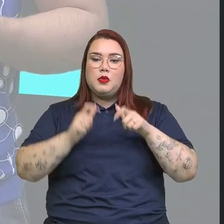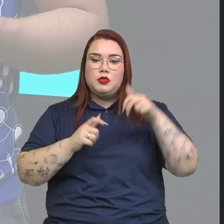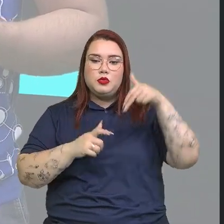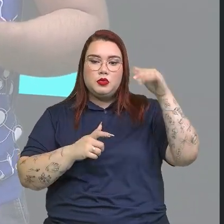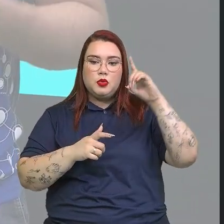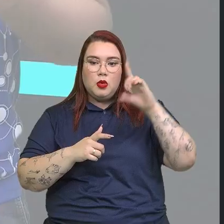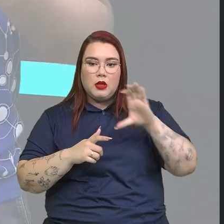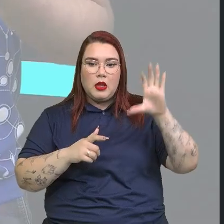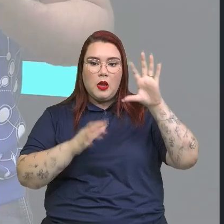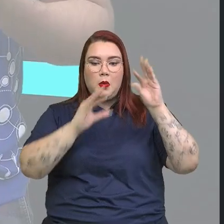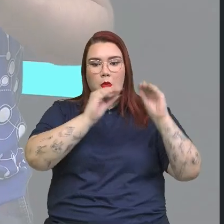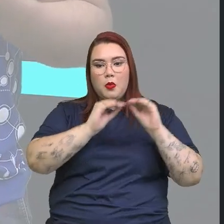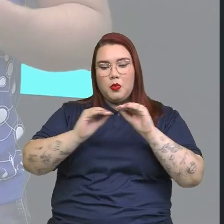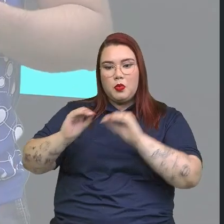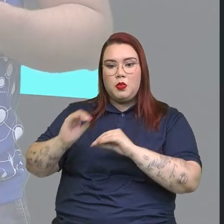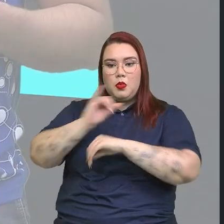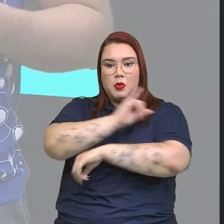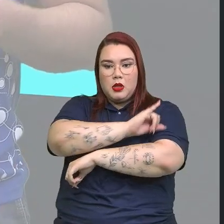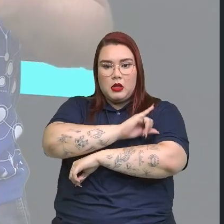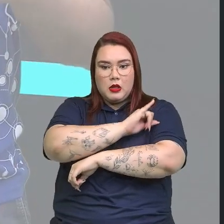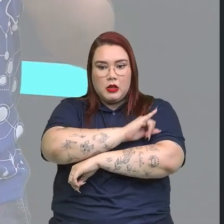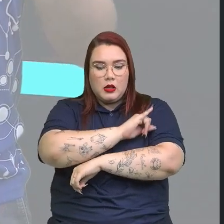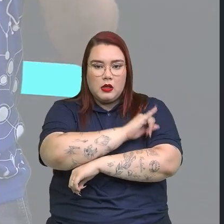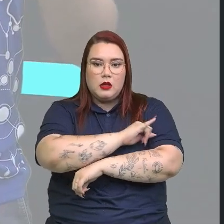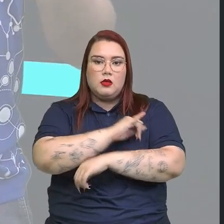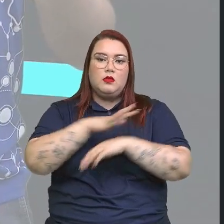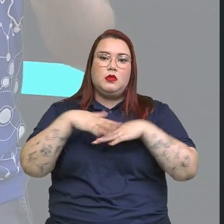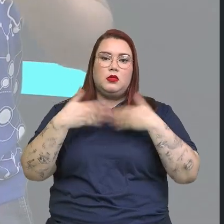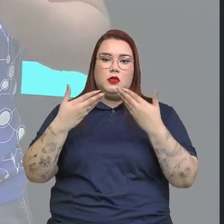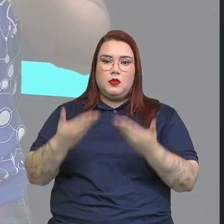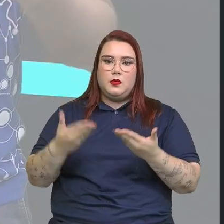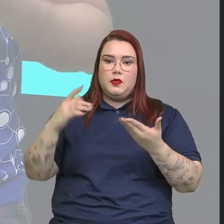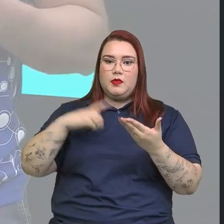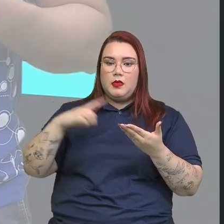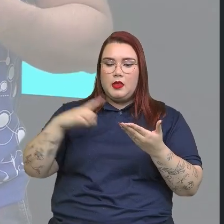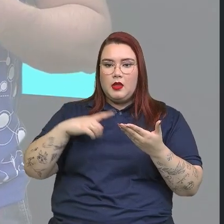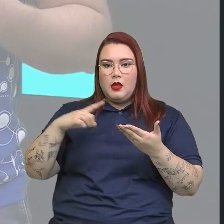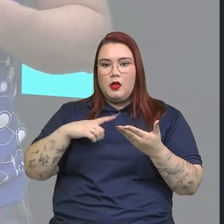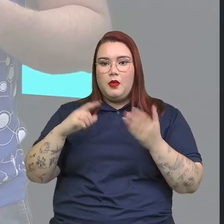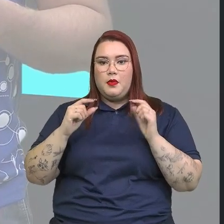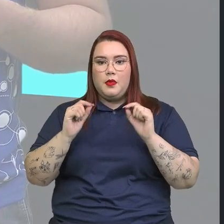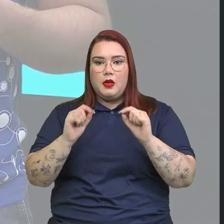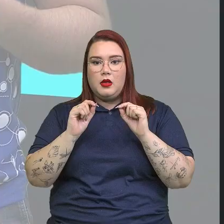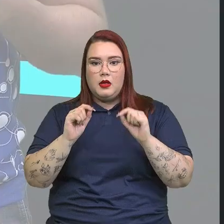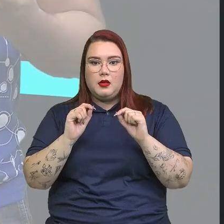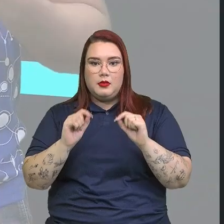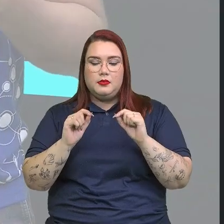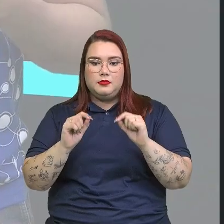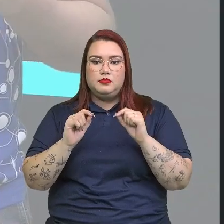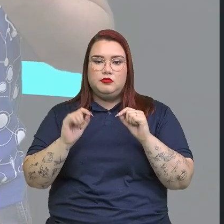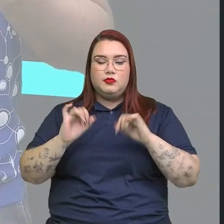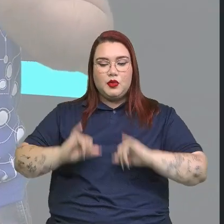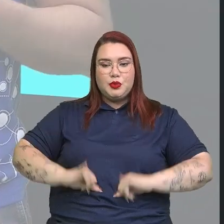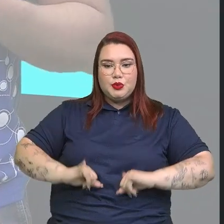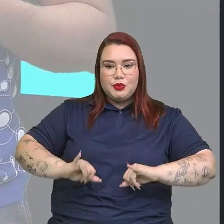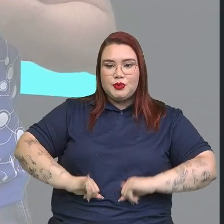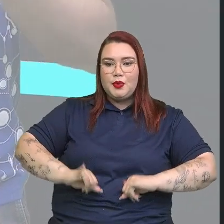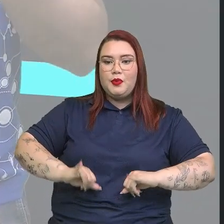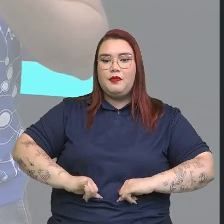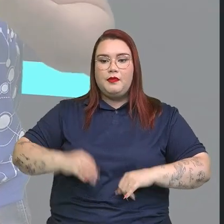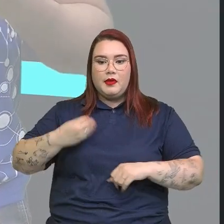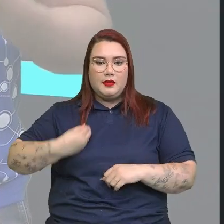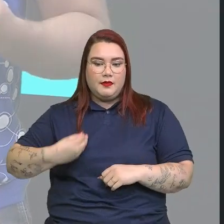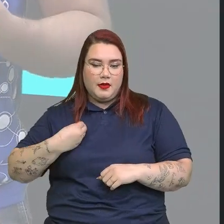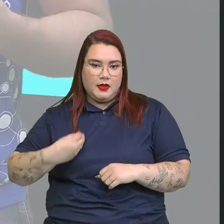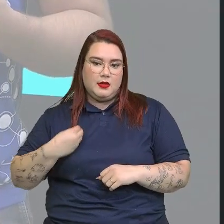do Rio de Janeiro, e aqui Macabeia vai ter ali um momento de sofrimento. E